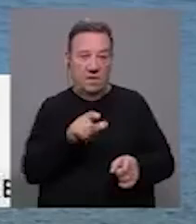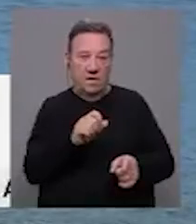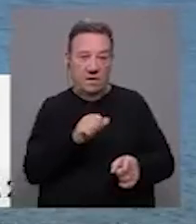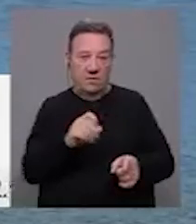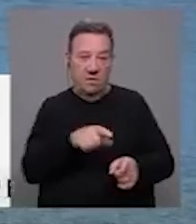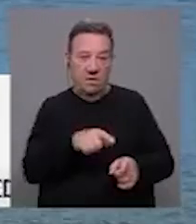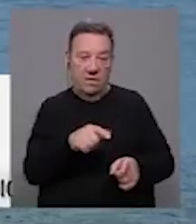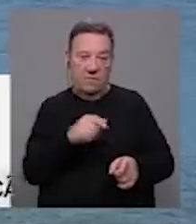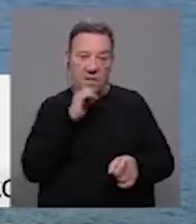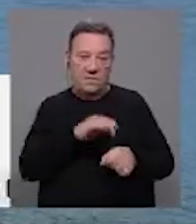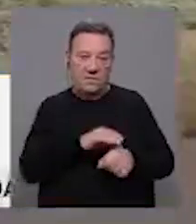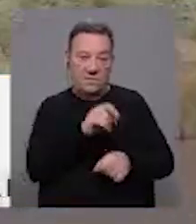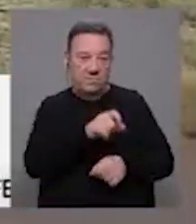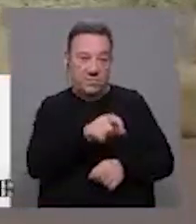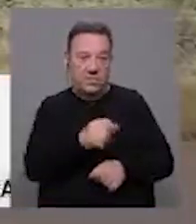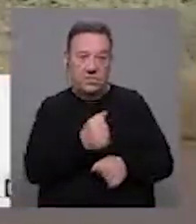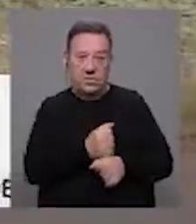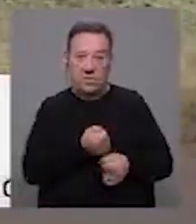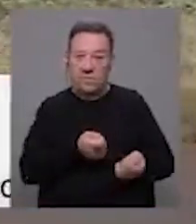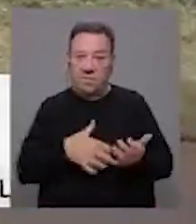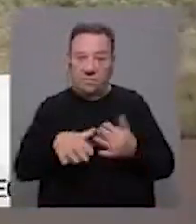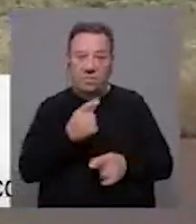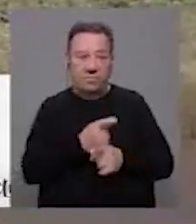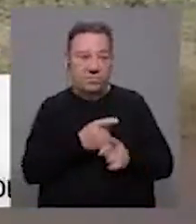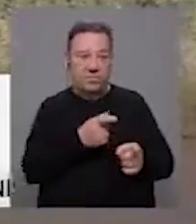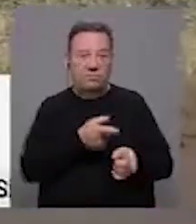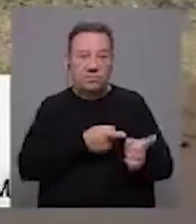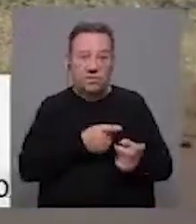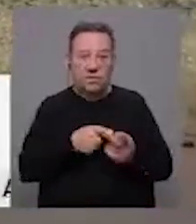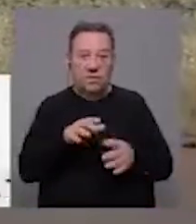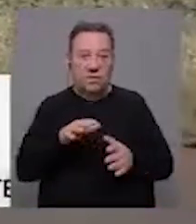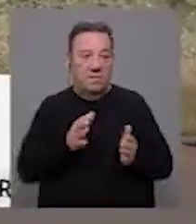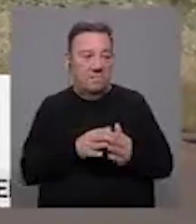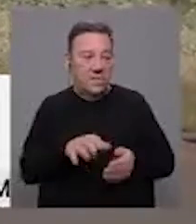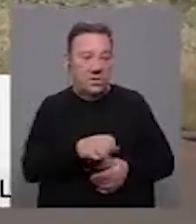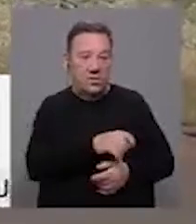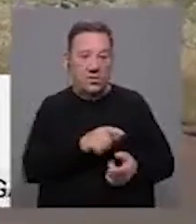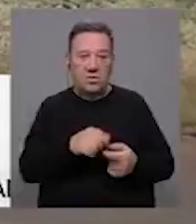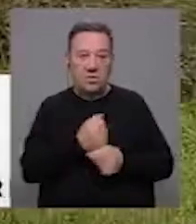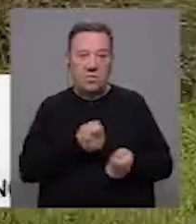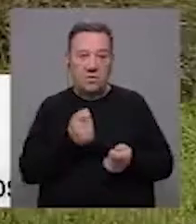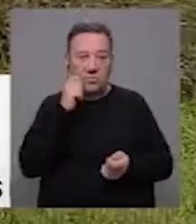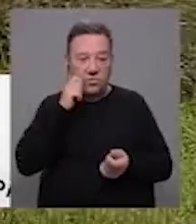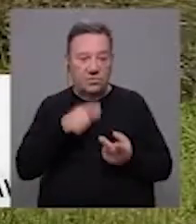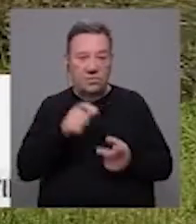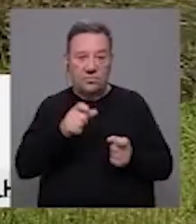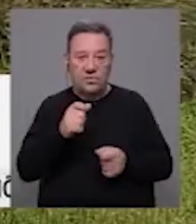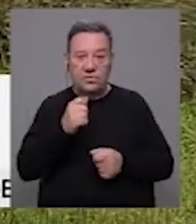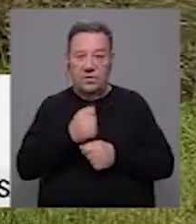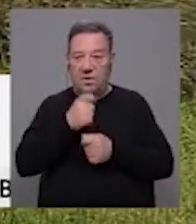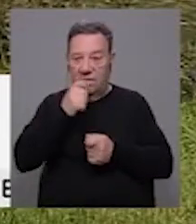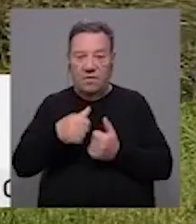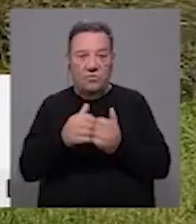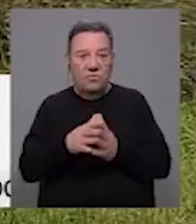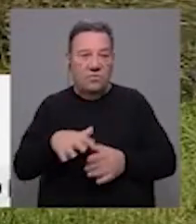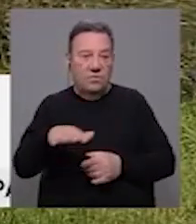para sensibilizar a população, os operadores, sejam eles os pescadores, mariscadores, os operadores turísticos e as populações, agricultores, ao fim e ao